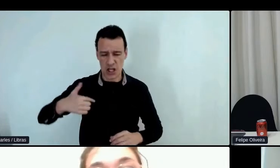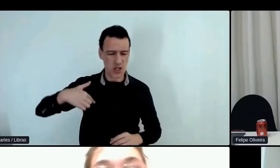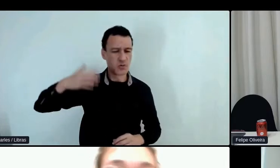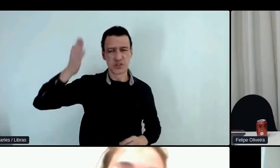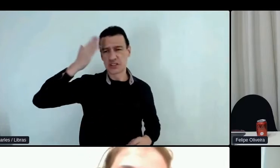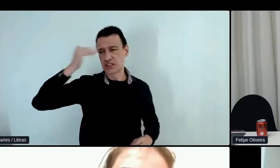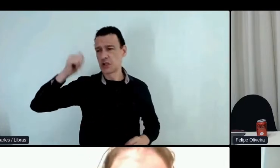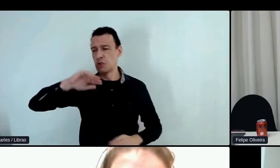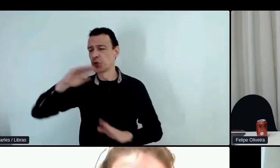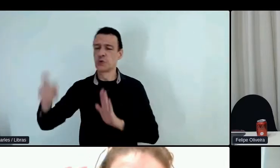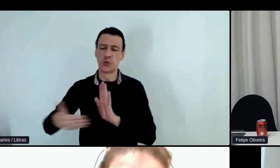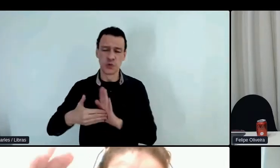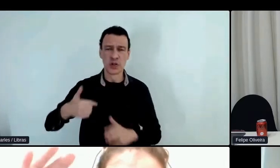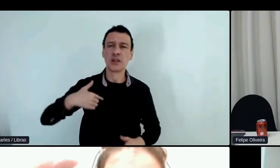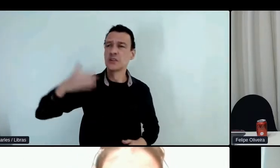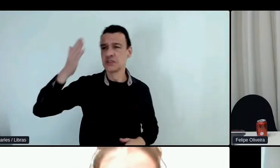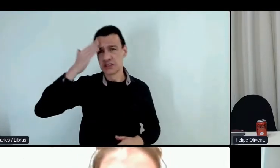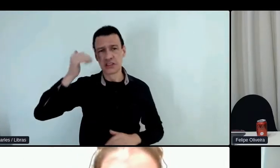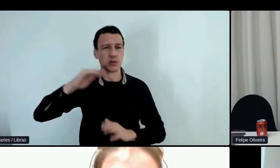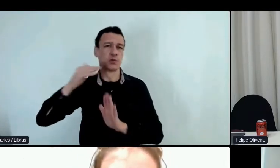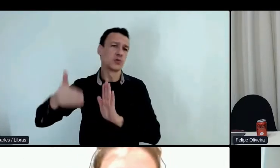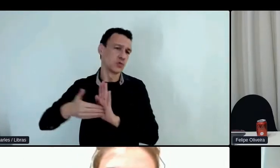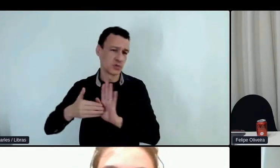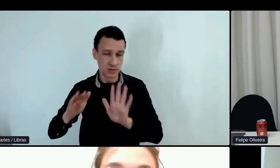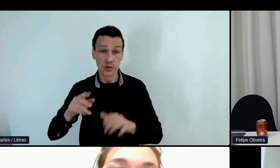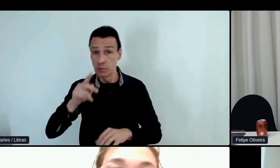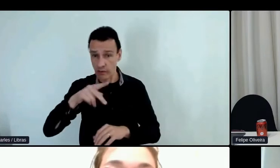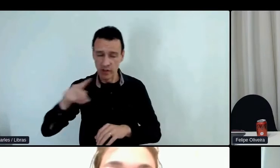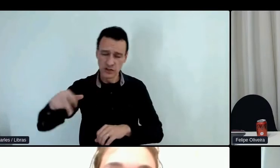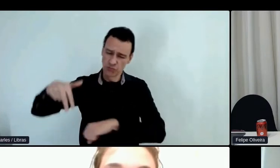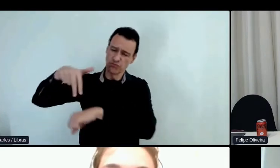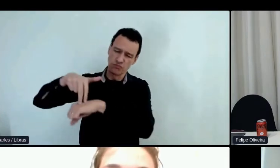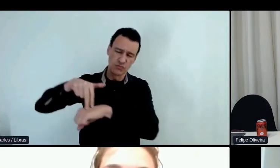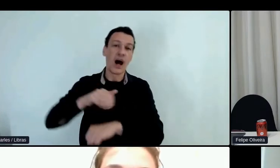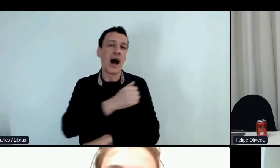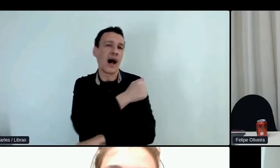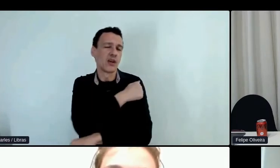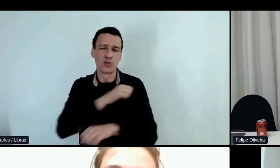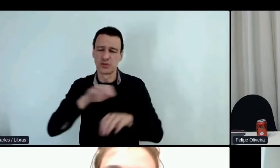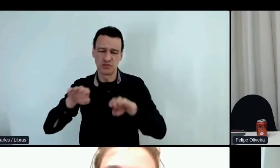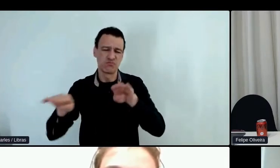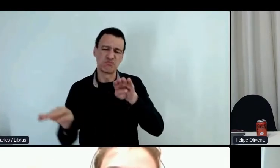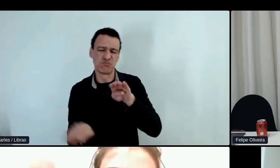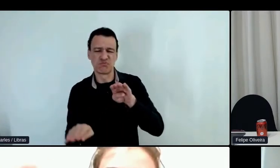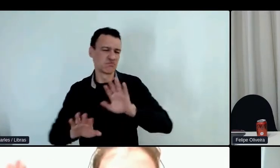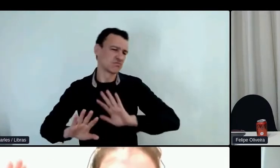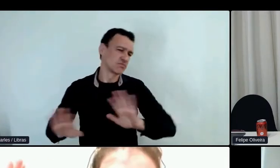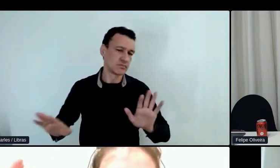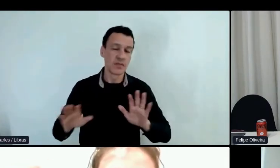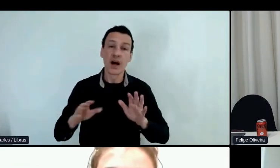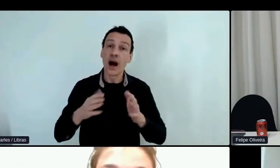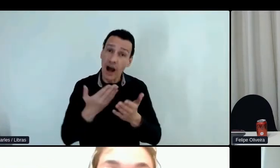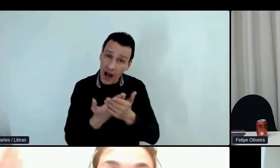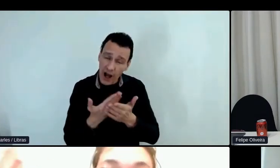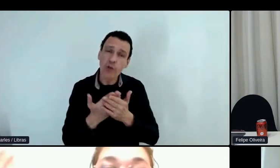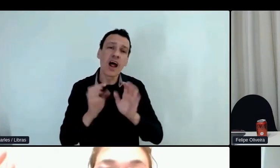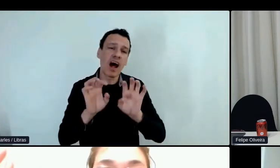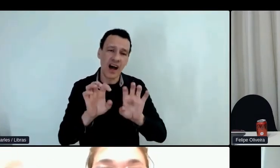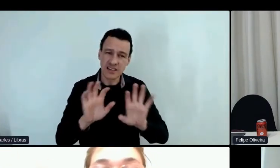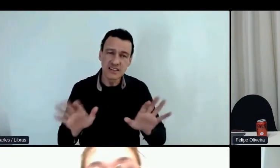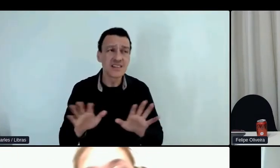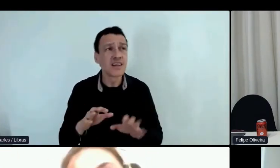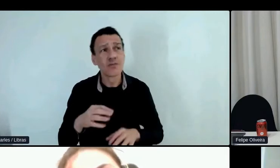é muito diferente, porque na faculdade, não que isso seja certo, mas os professores eles se sentem meio